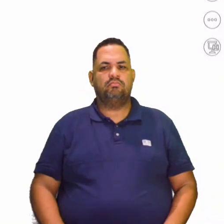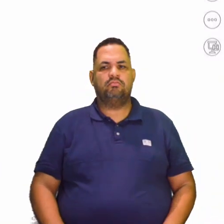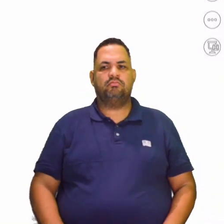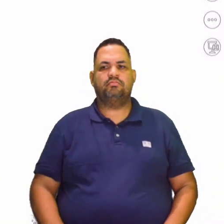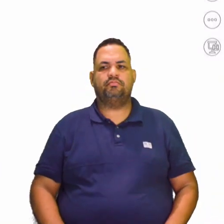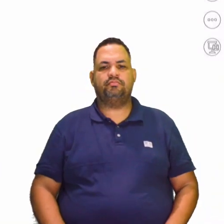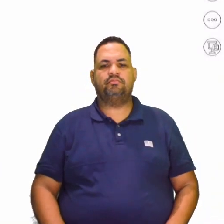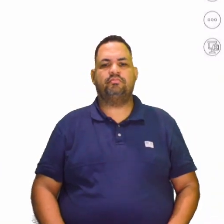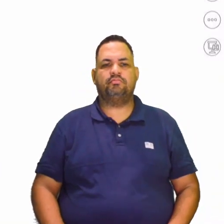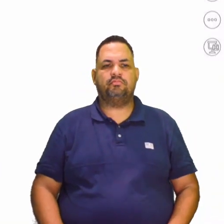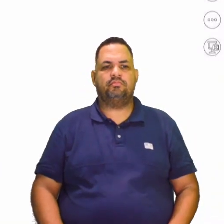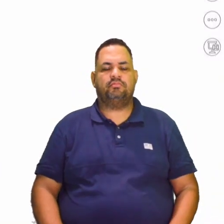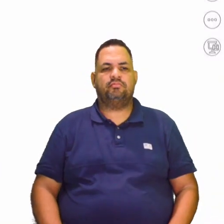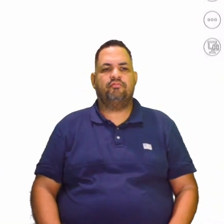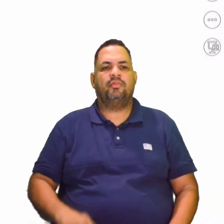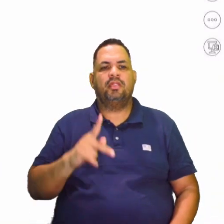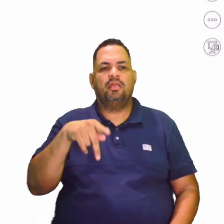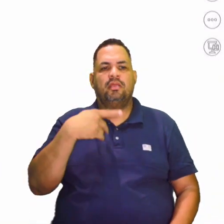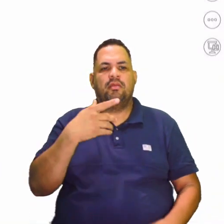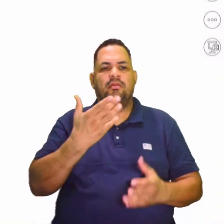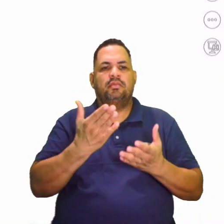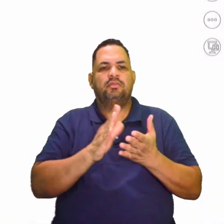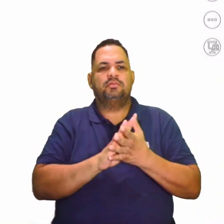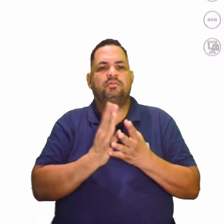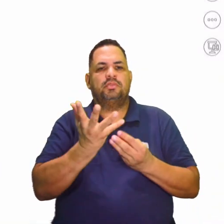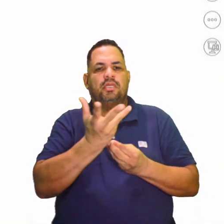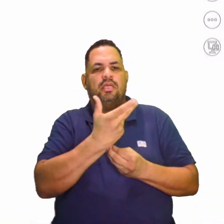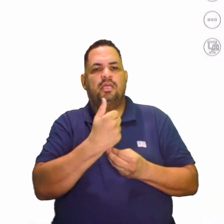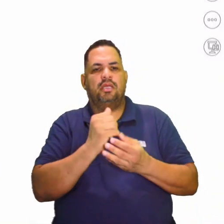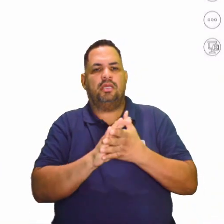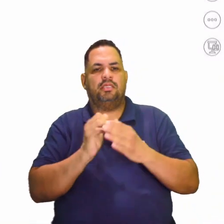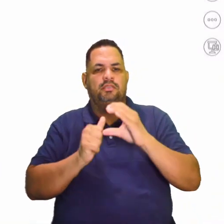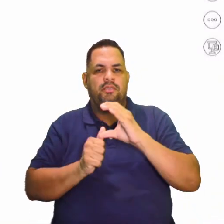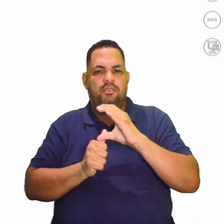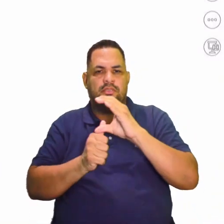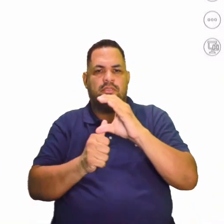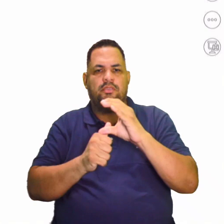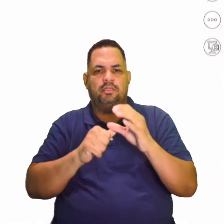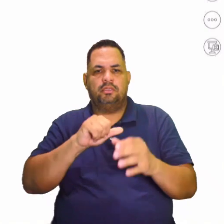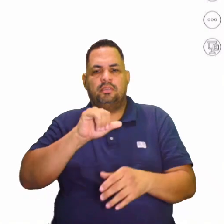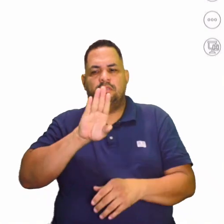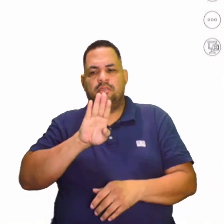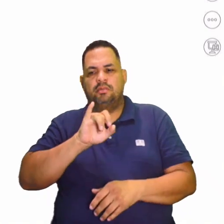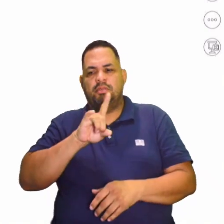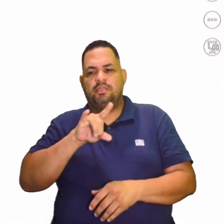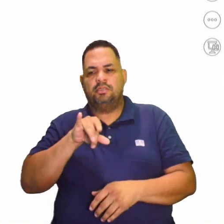Vamos falar então do estilo da arte cristã bizantina, que era